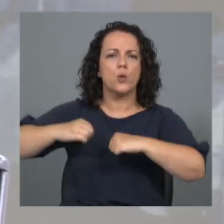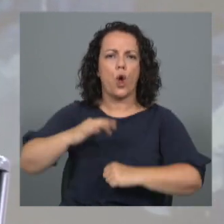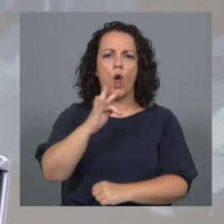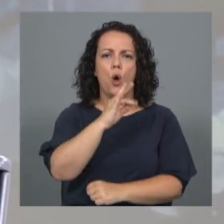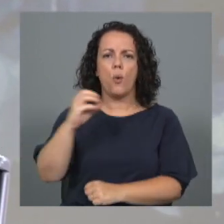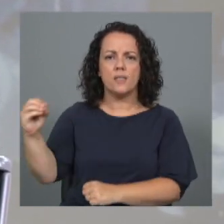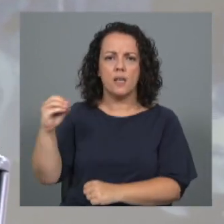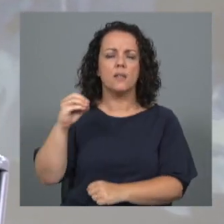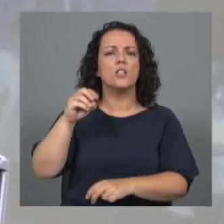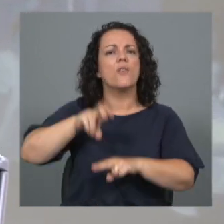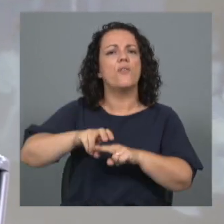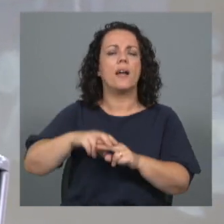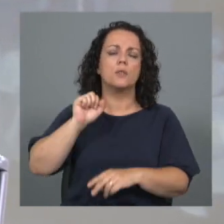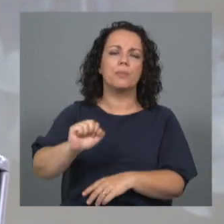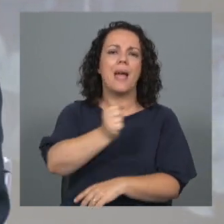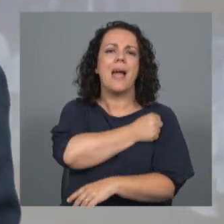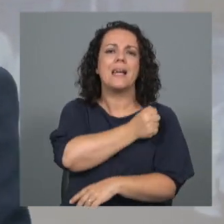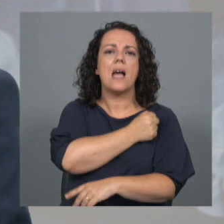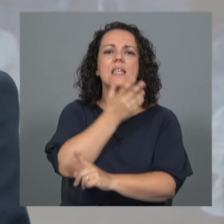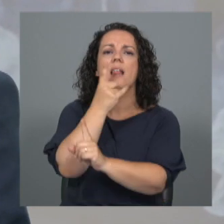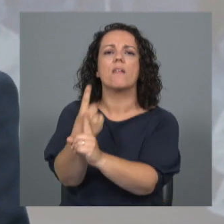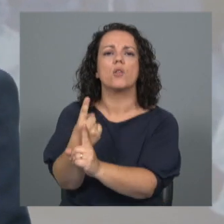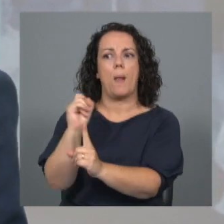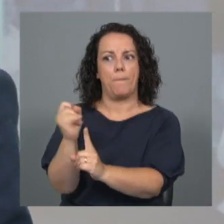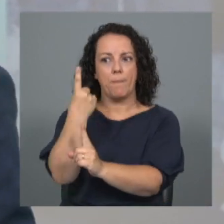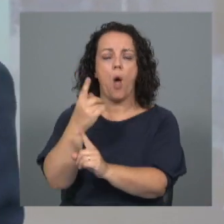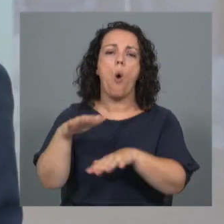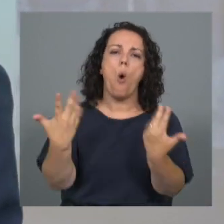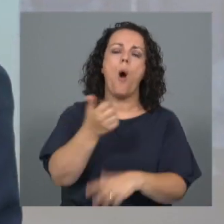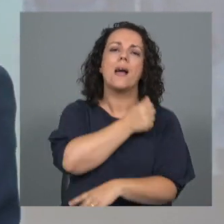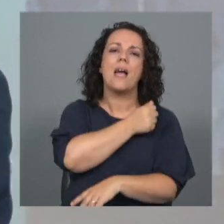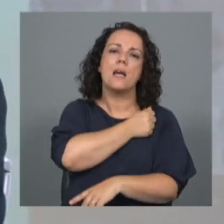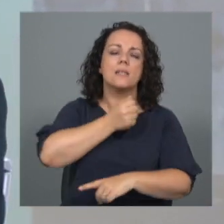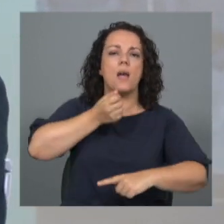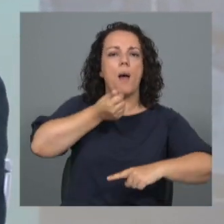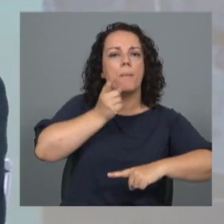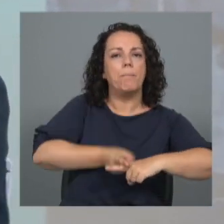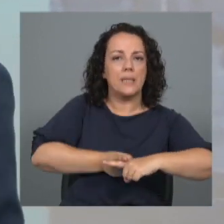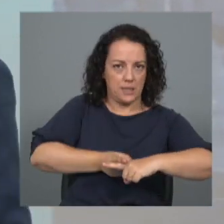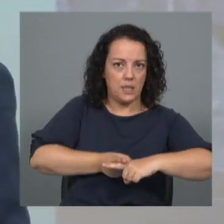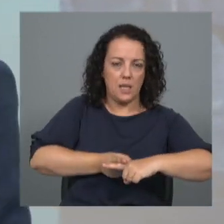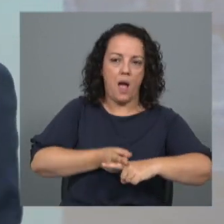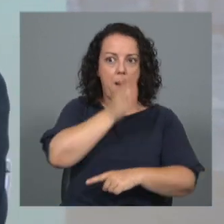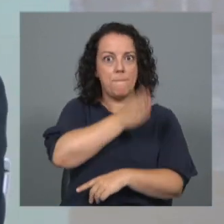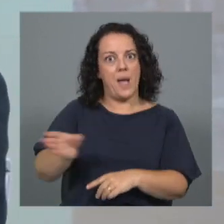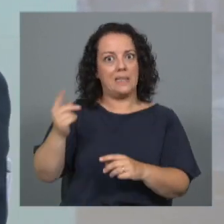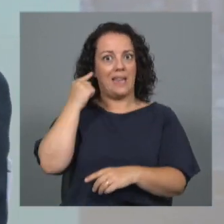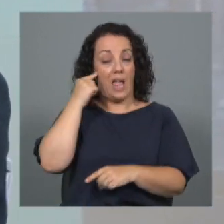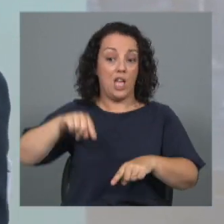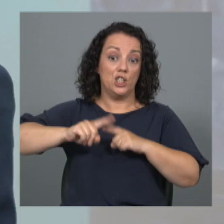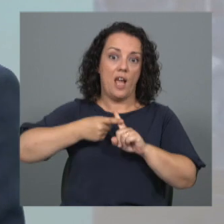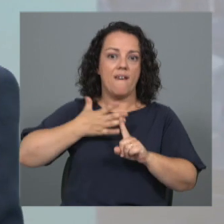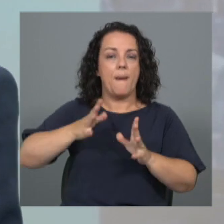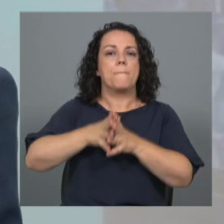modelos de Housing First, portanto, habitação mais individualizada ou habitação partilhada e que já estão em execução. E queremos reforçar este ano.